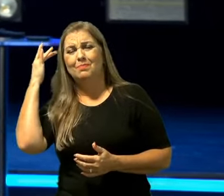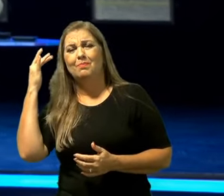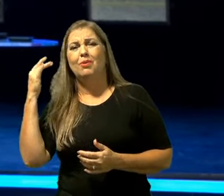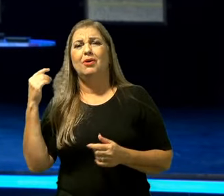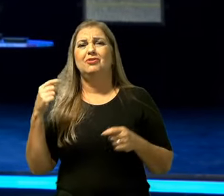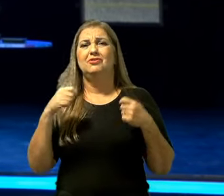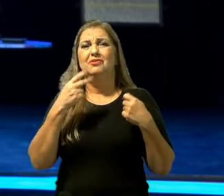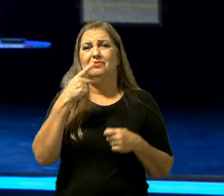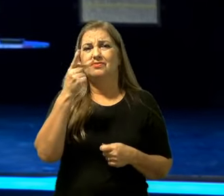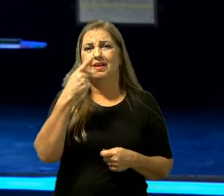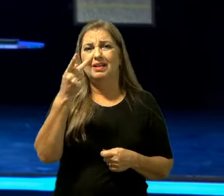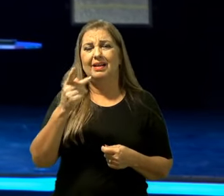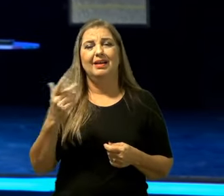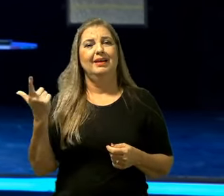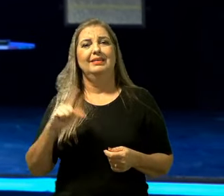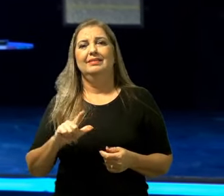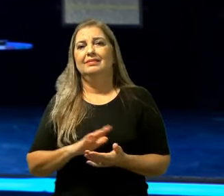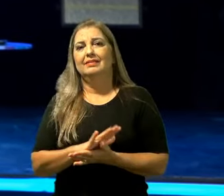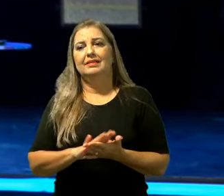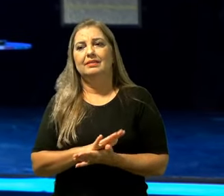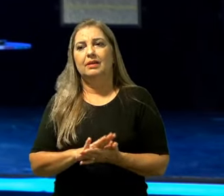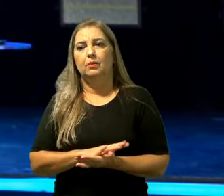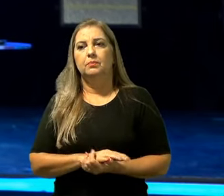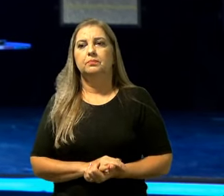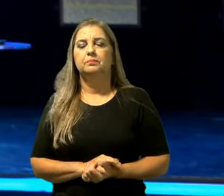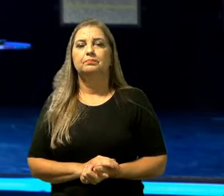Você está aqui comigo? Sabe?